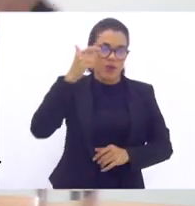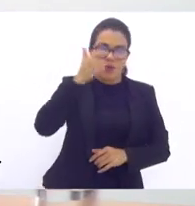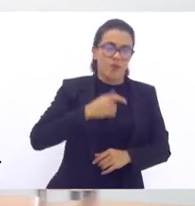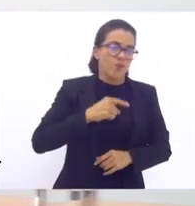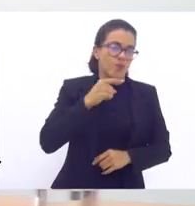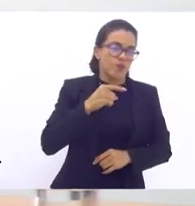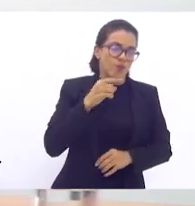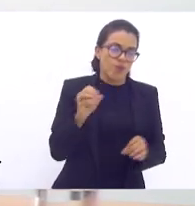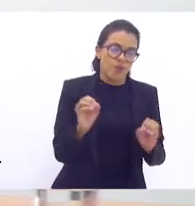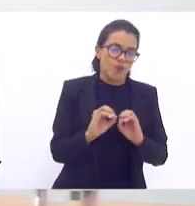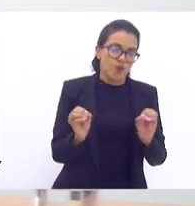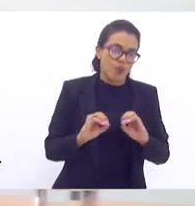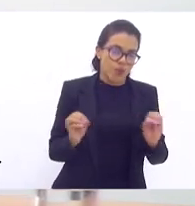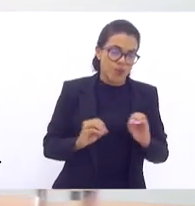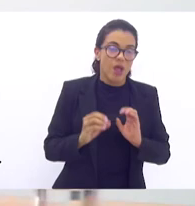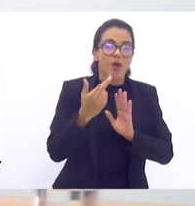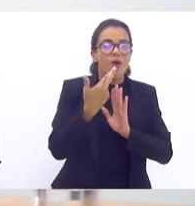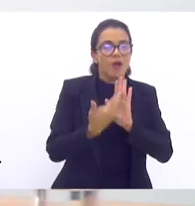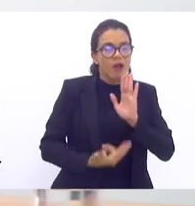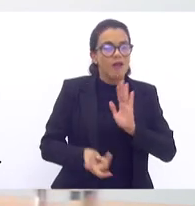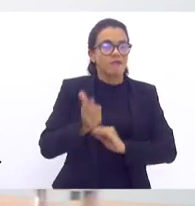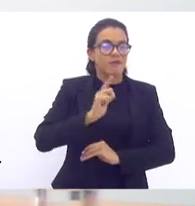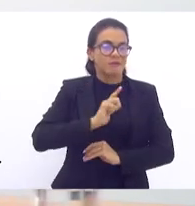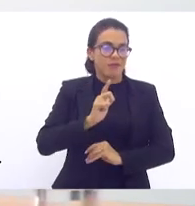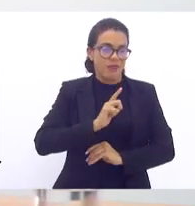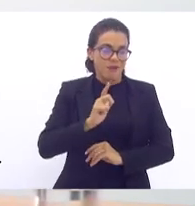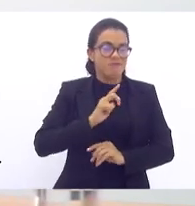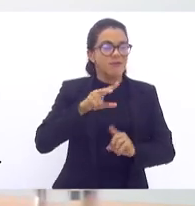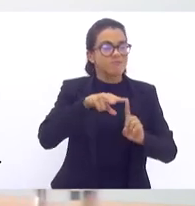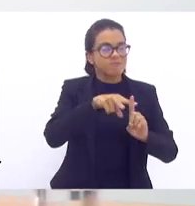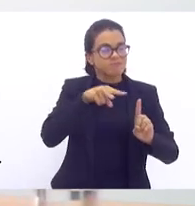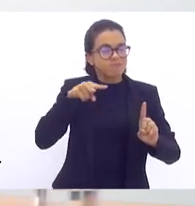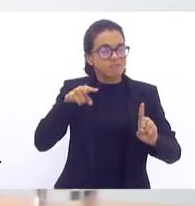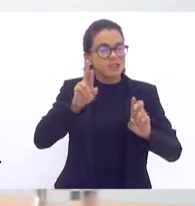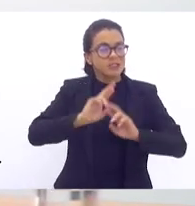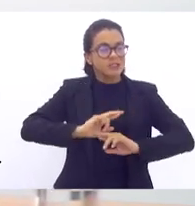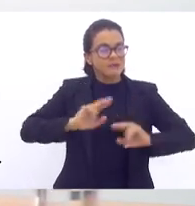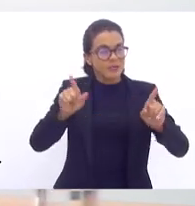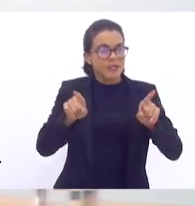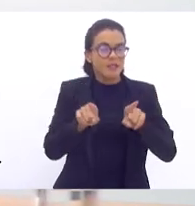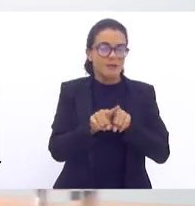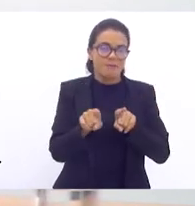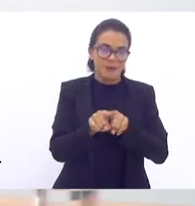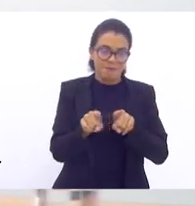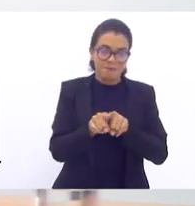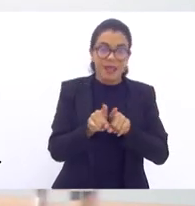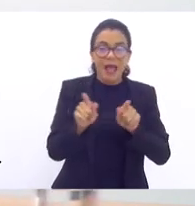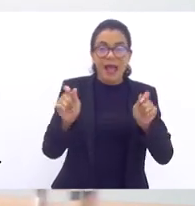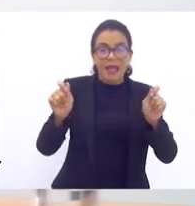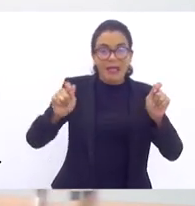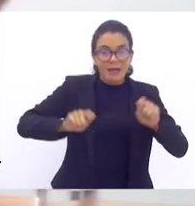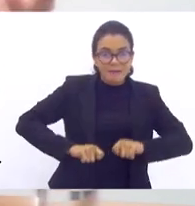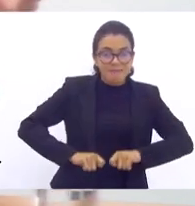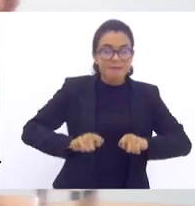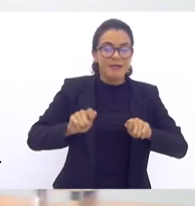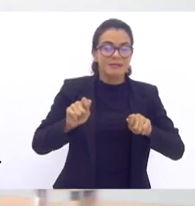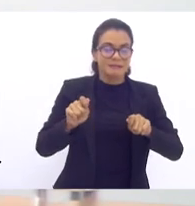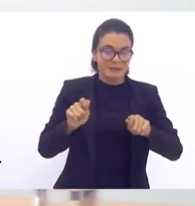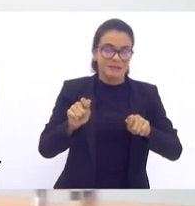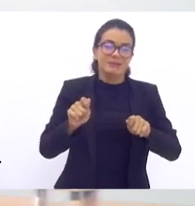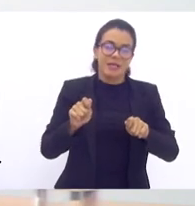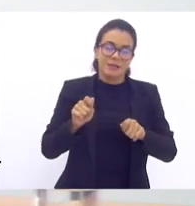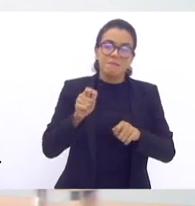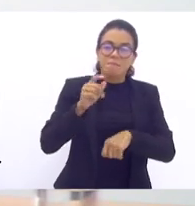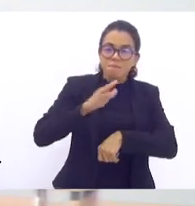que o seu relatório terá esse olhar diferenciado e isso dará ao Brasil a mínima capacidade mesmo no momento